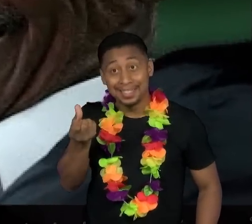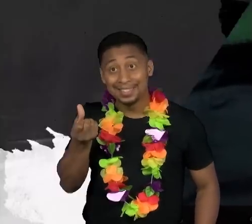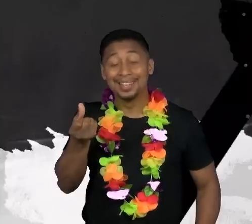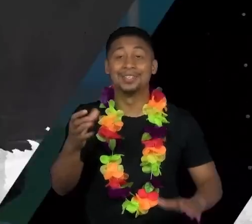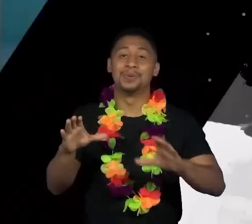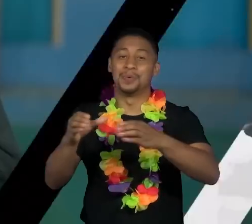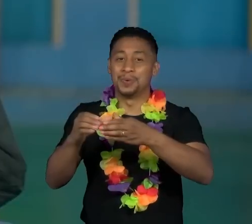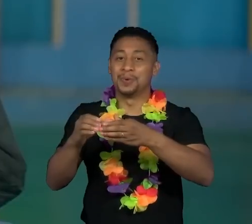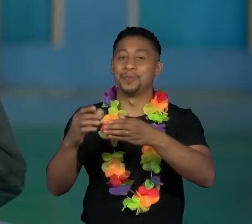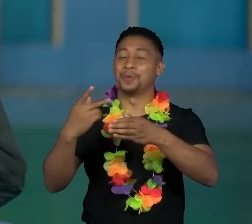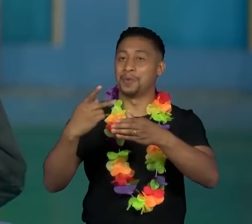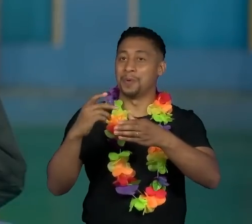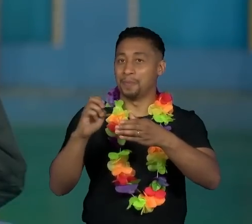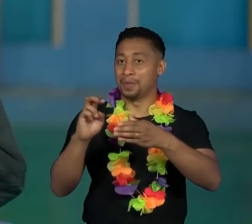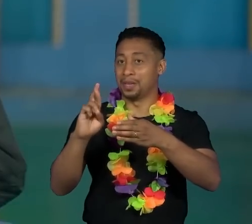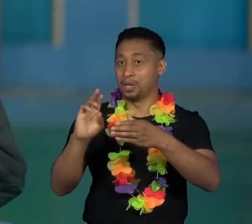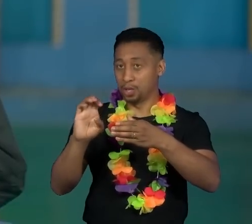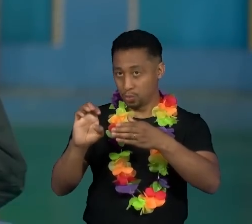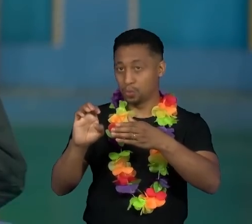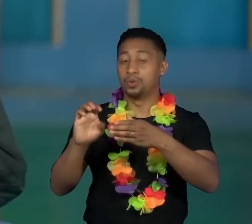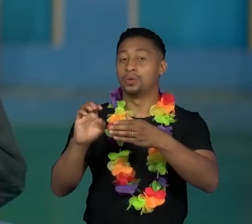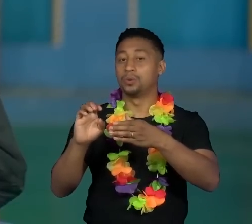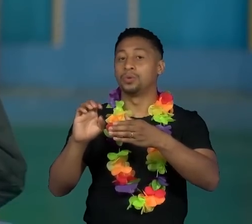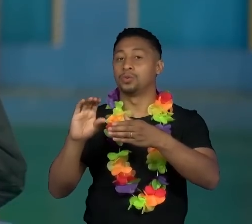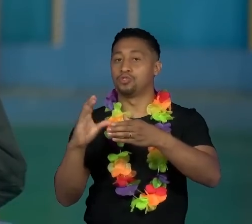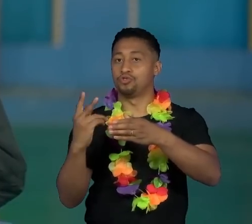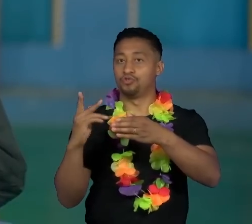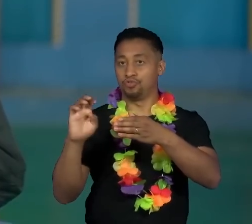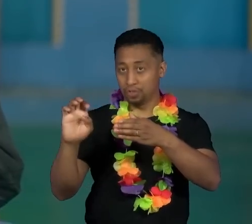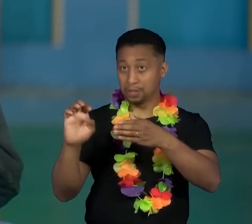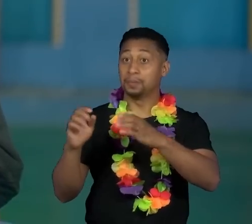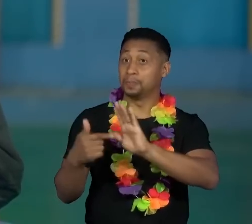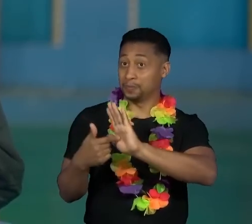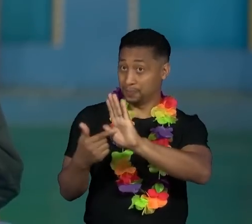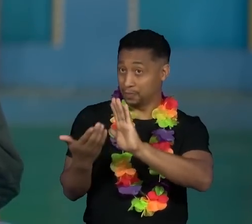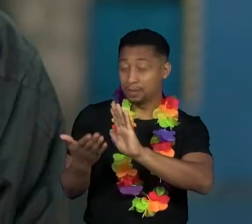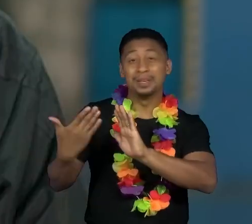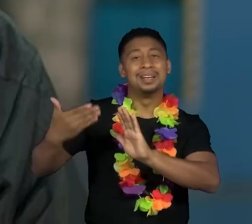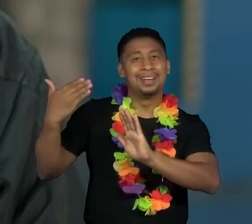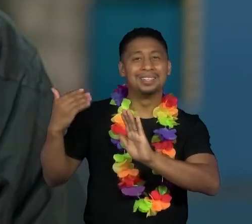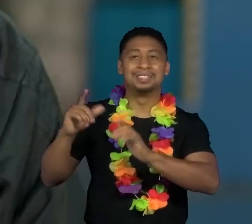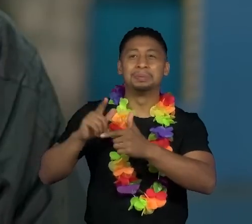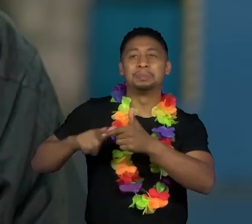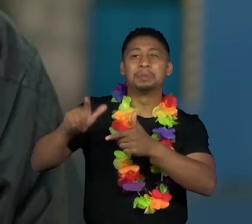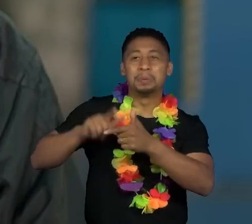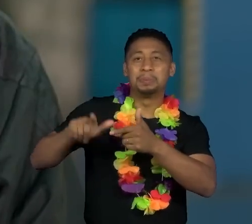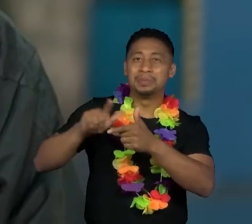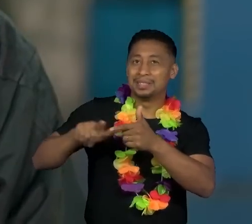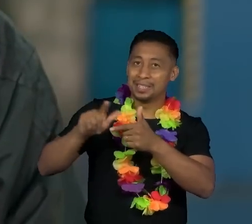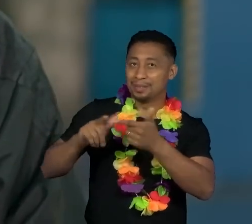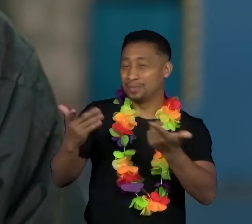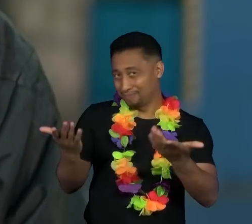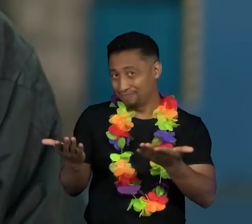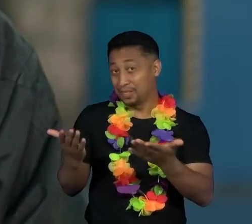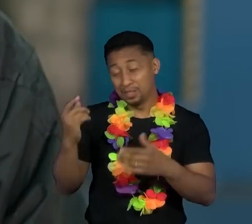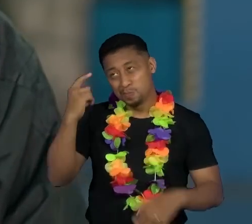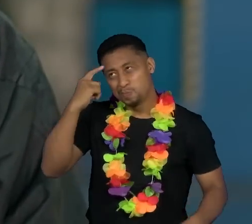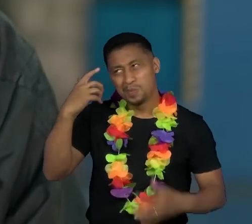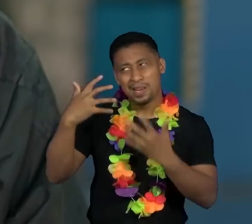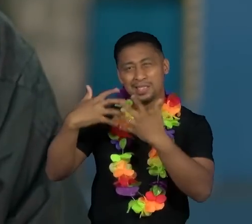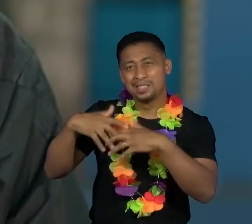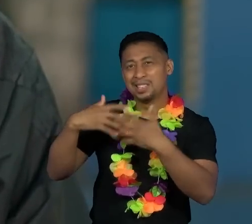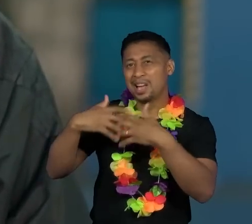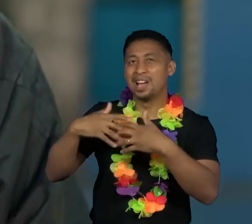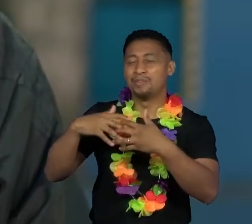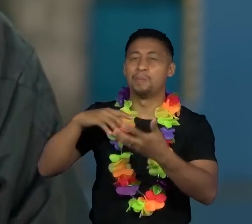do Peruche. E quando nós fundamos a Peruche, tinha muitos problemas. Os moradores da área achavam que nós éramos um